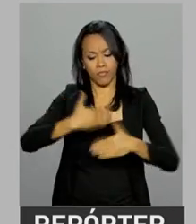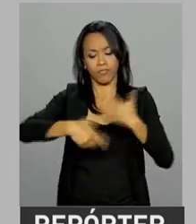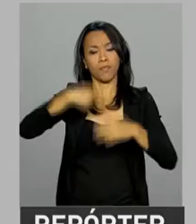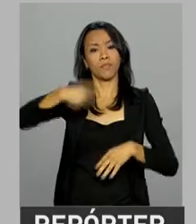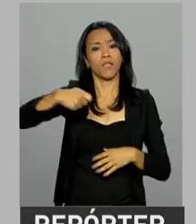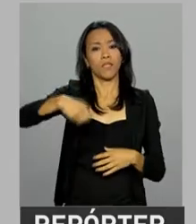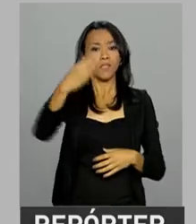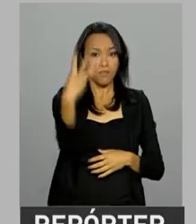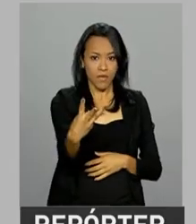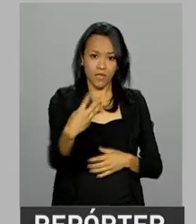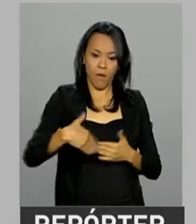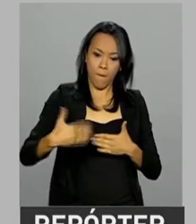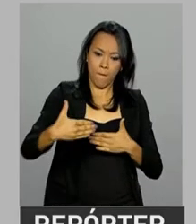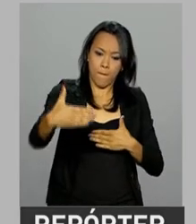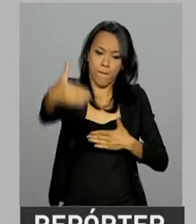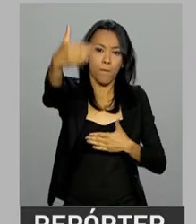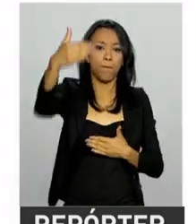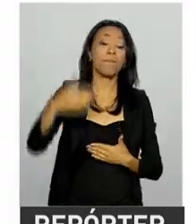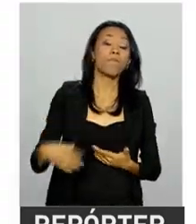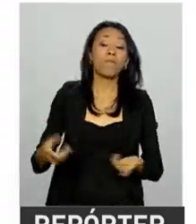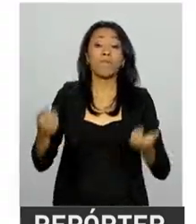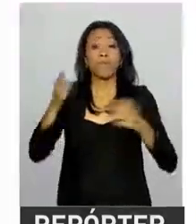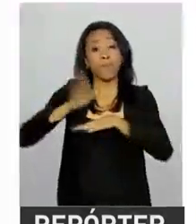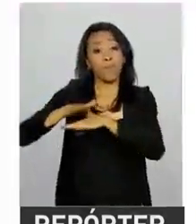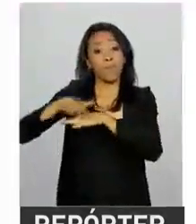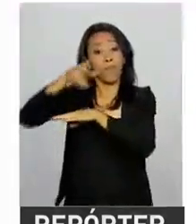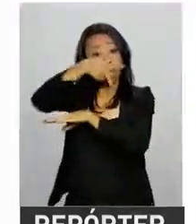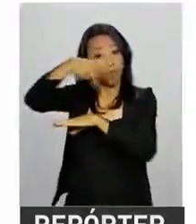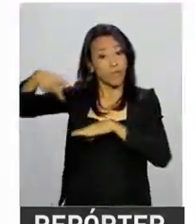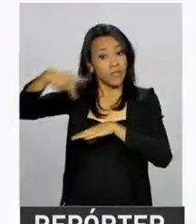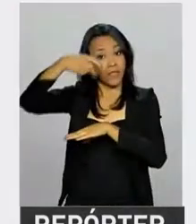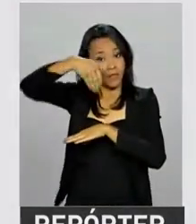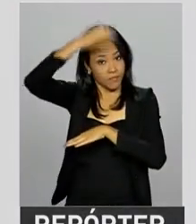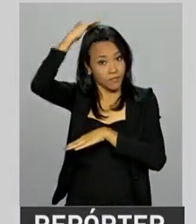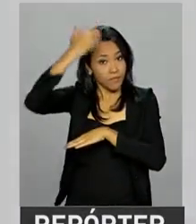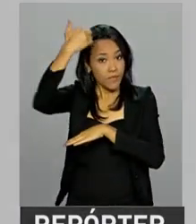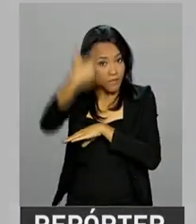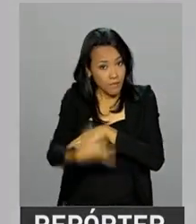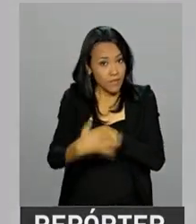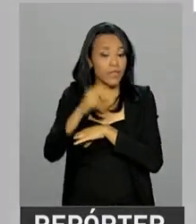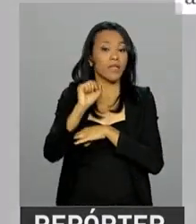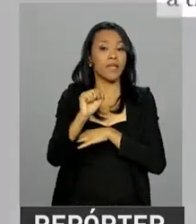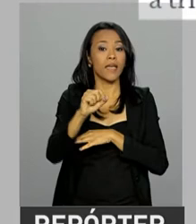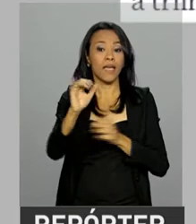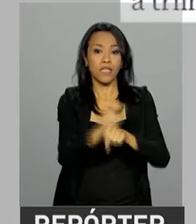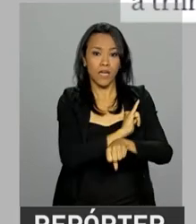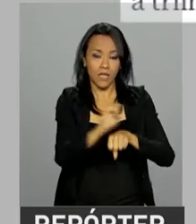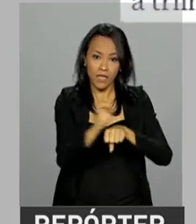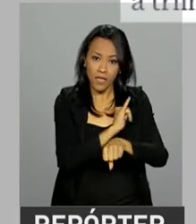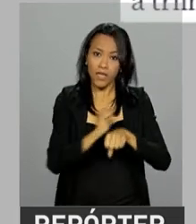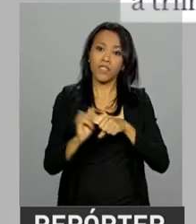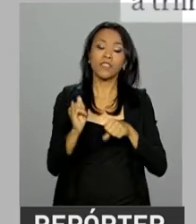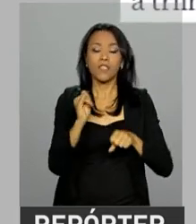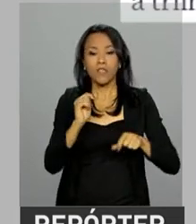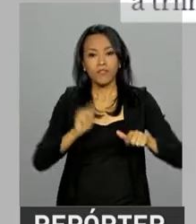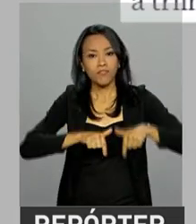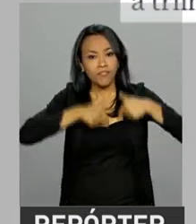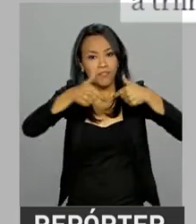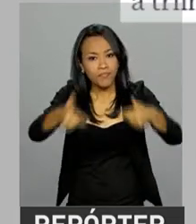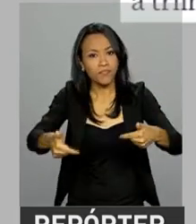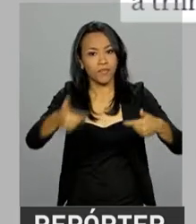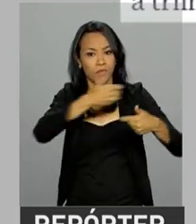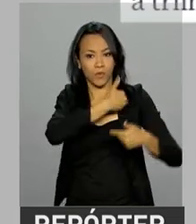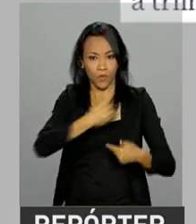consecutivos segundo o presidente os resultados mostram que a estratégia proposta e executada pelo governo